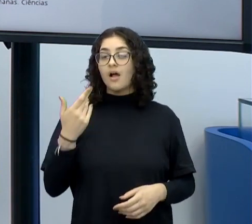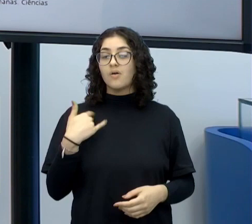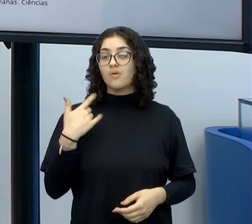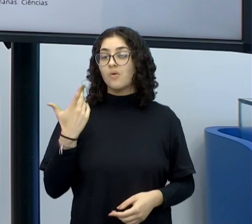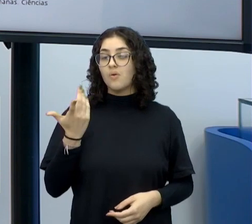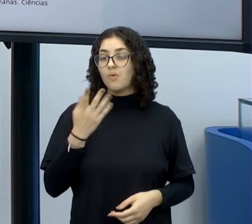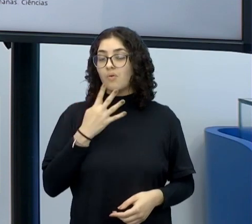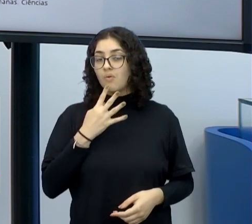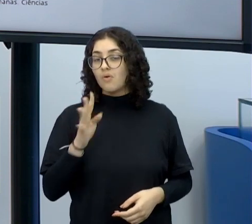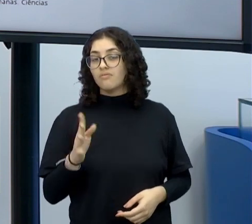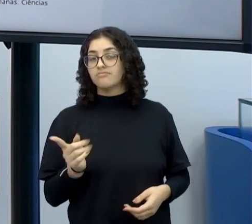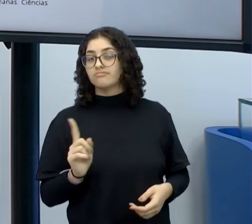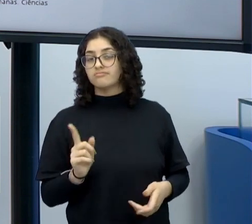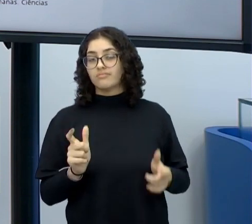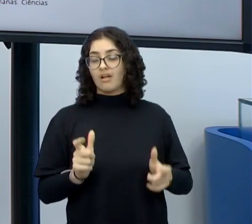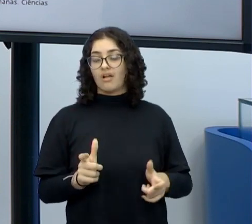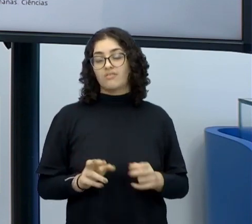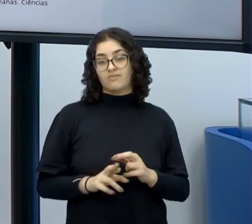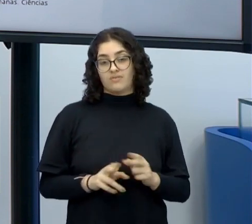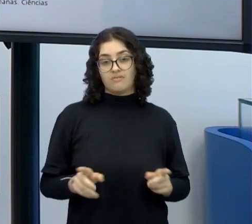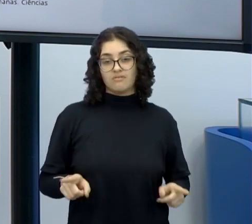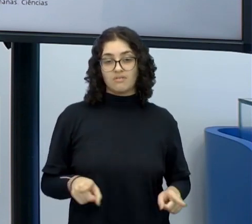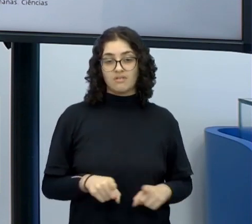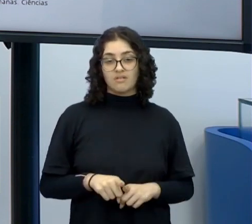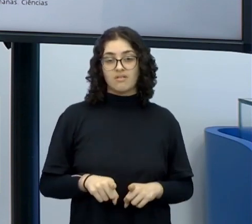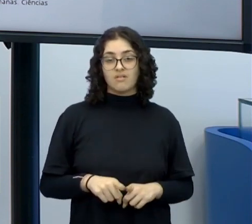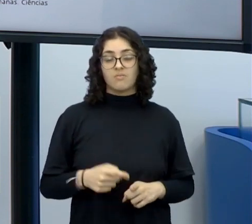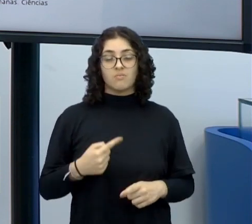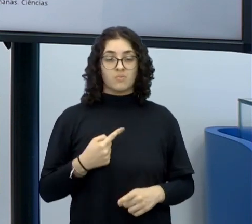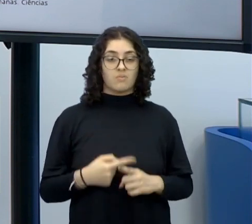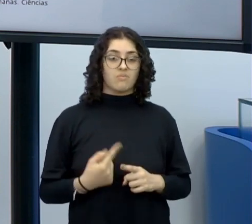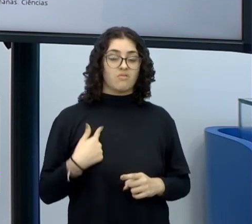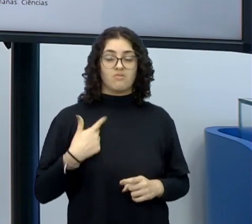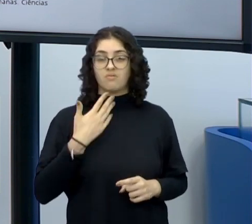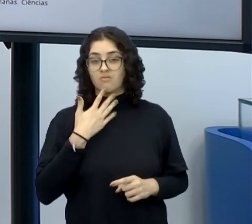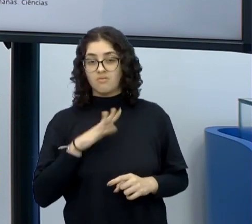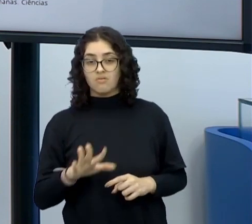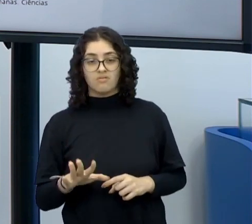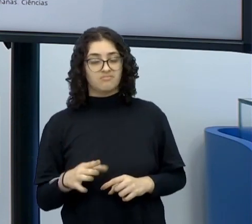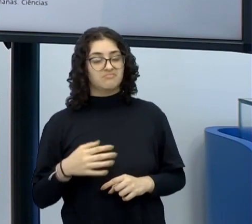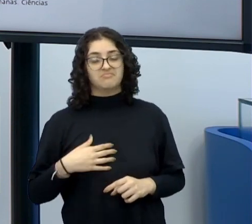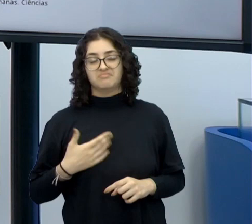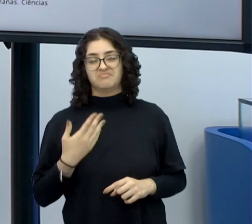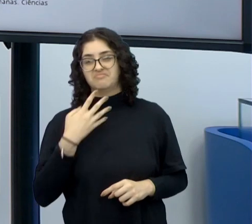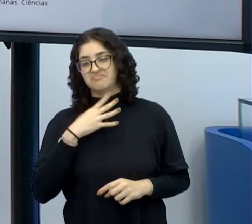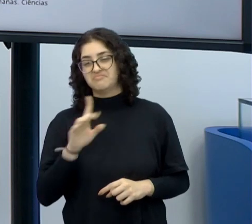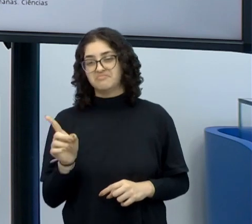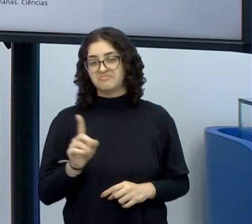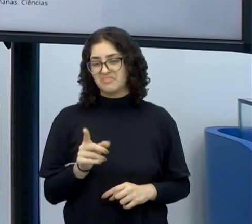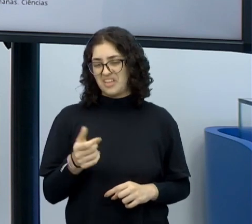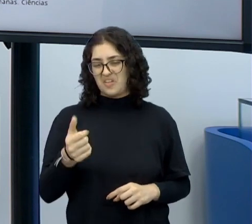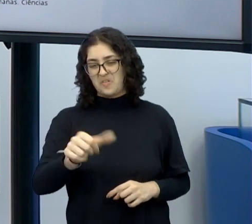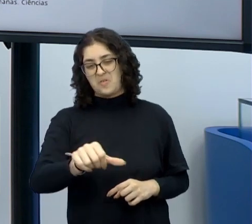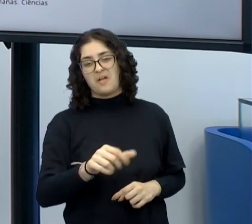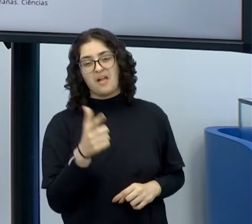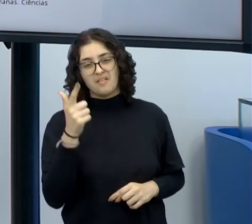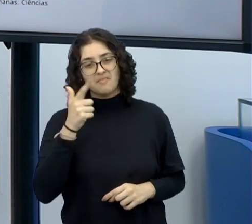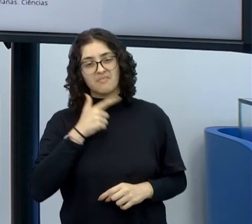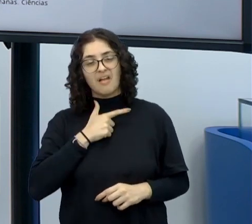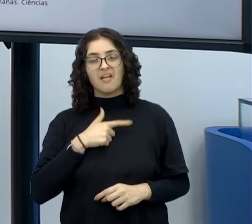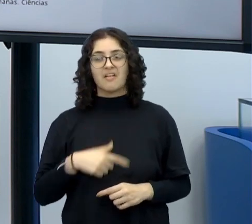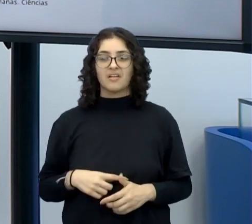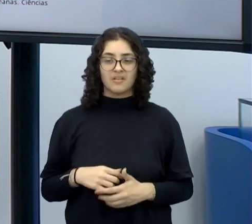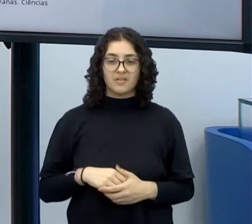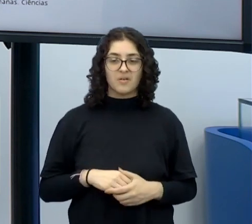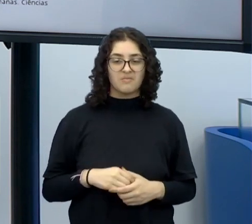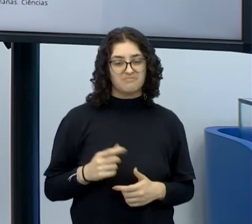conhecer algo que para nós é diferente, e acabamos falando assim, porque eu não conheço, né, o que é desconhecido não Sim. presta, é feio